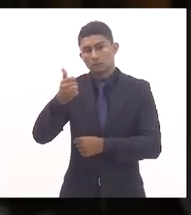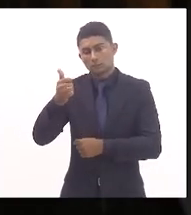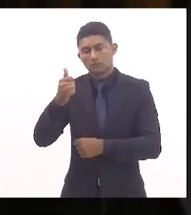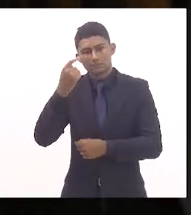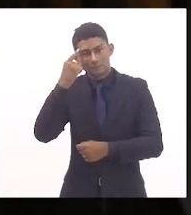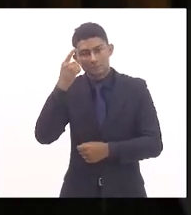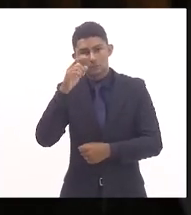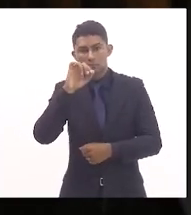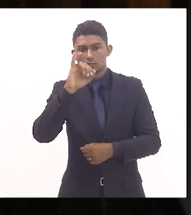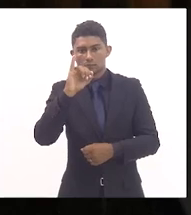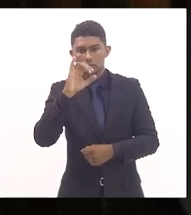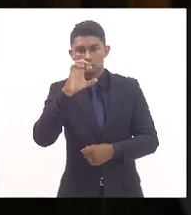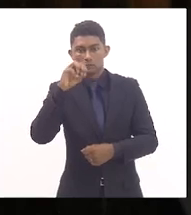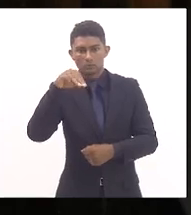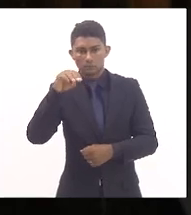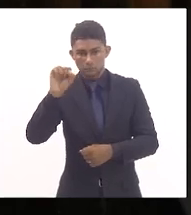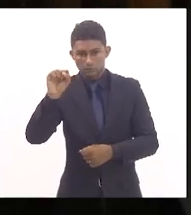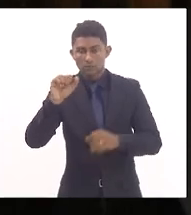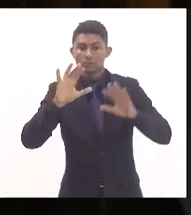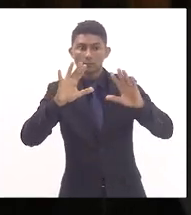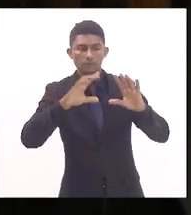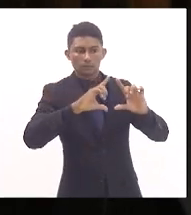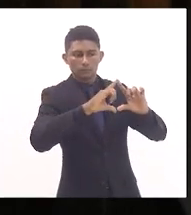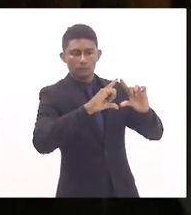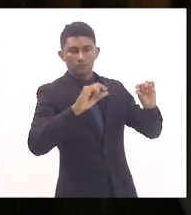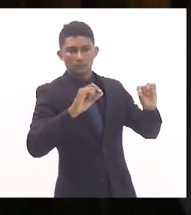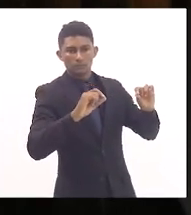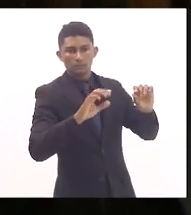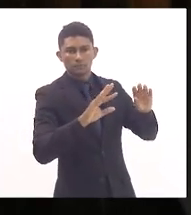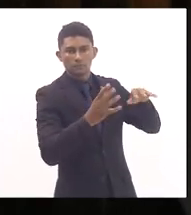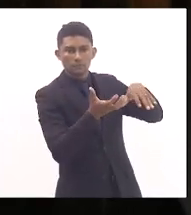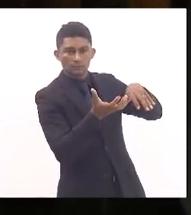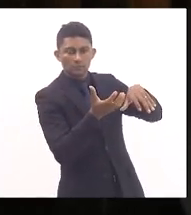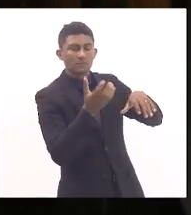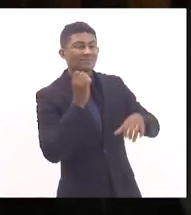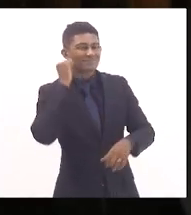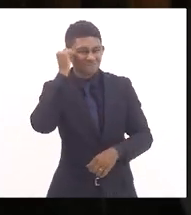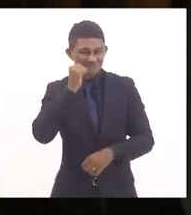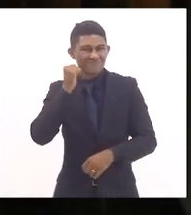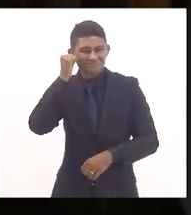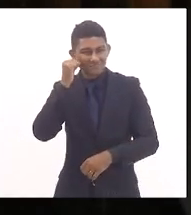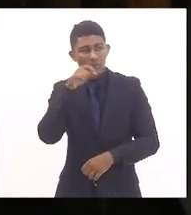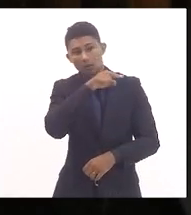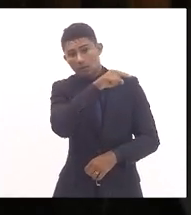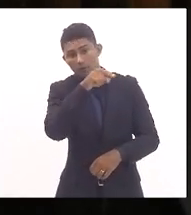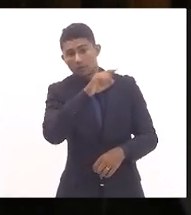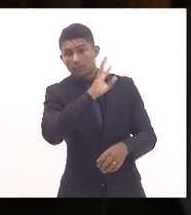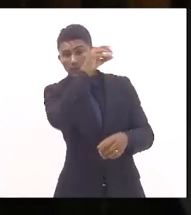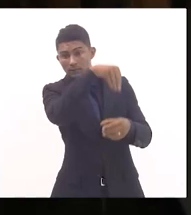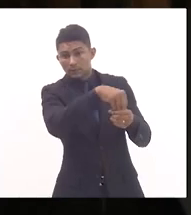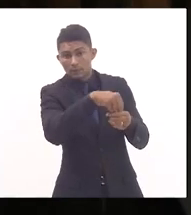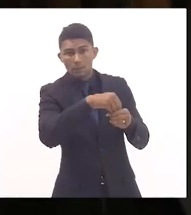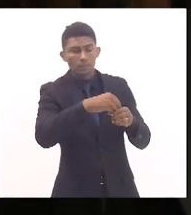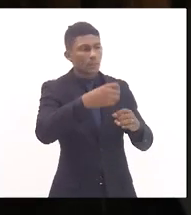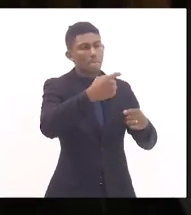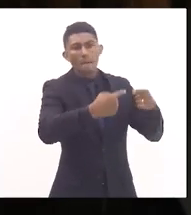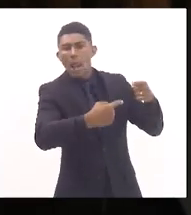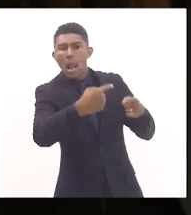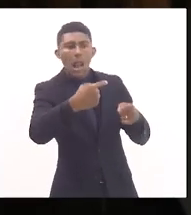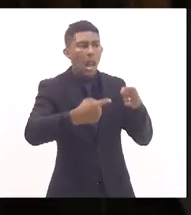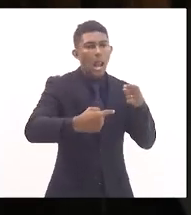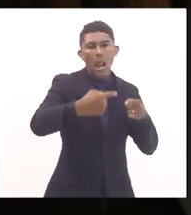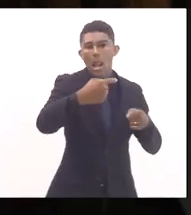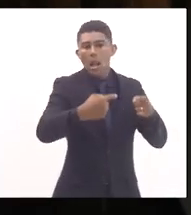e o Congresso Nacional via Senado Federal e começa a discutir e o